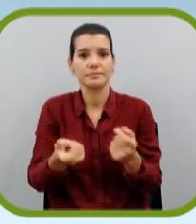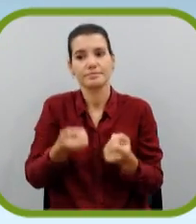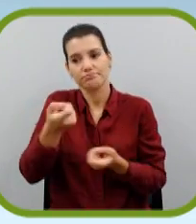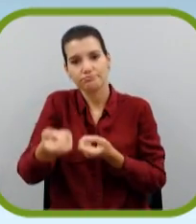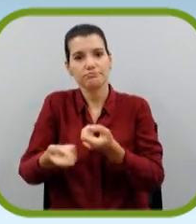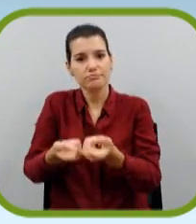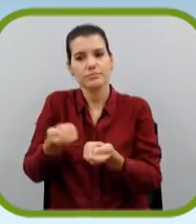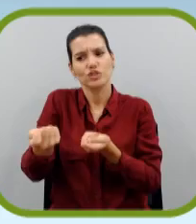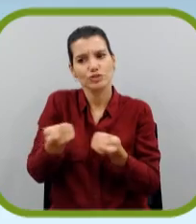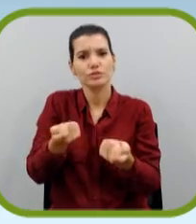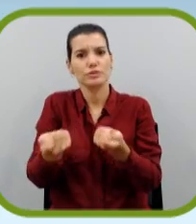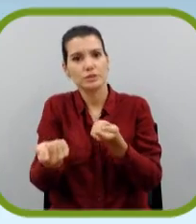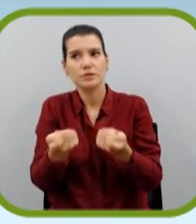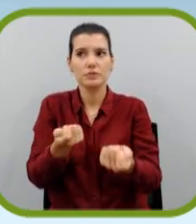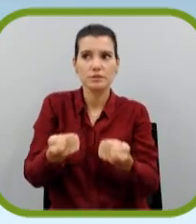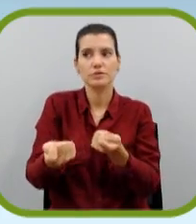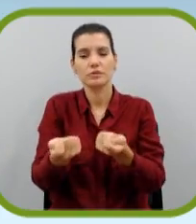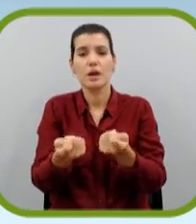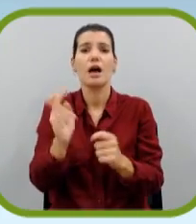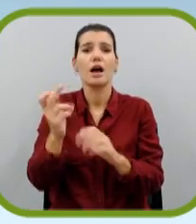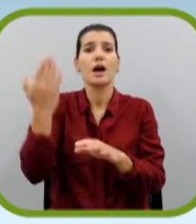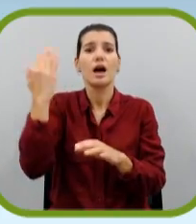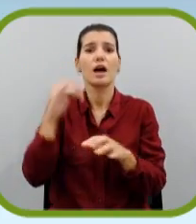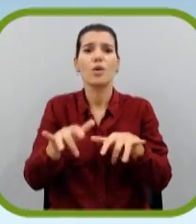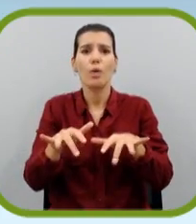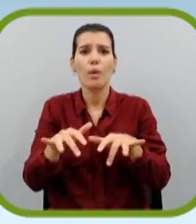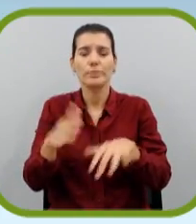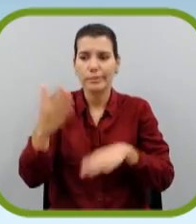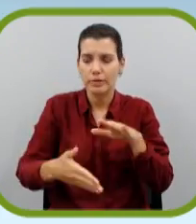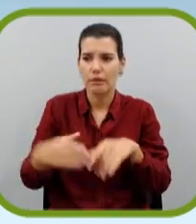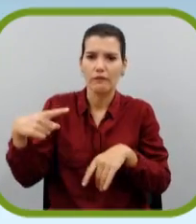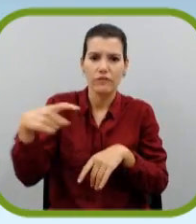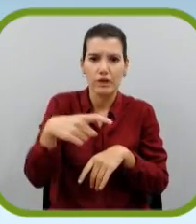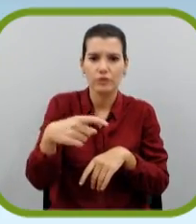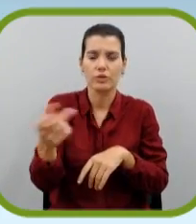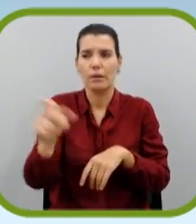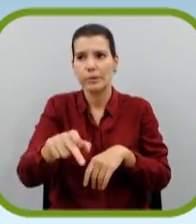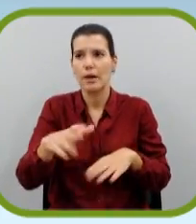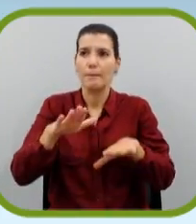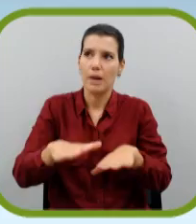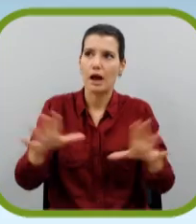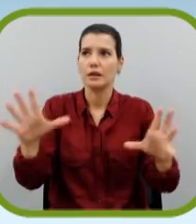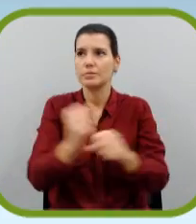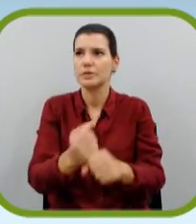problema vai sendo gerido, não é? Portanto, e tem vindo a ser gerido. Não é? Por exemplo, aqui há uns anos era muito comum os nossos computadores serem infectados por vírus e